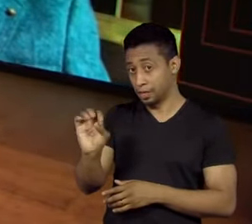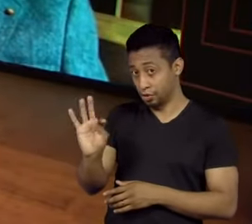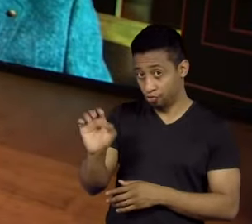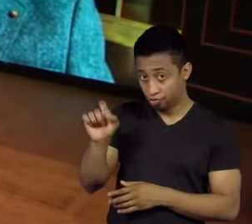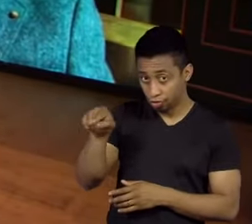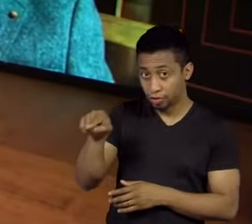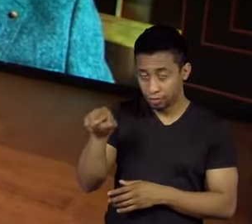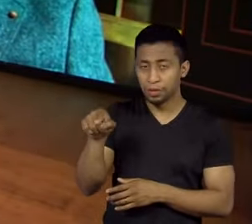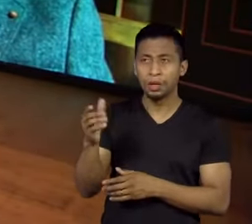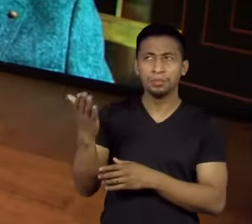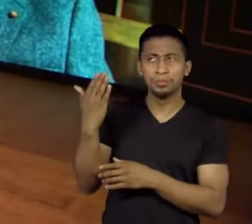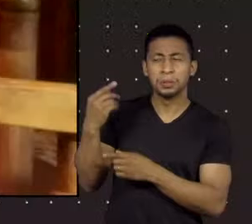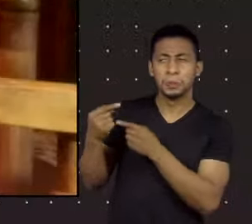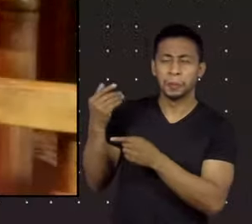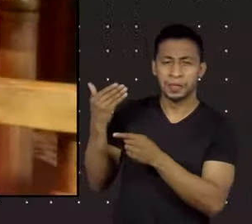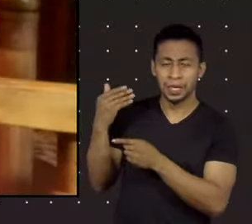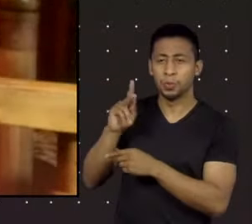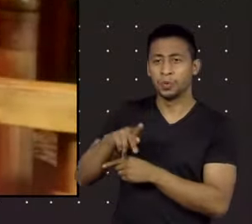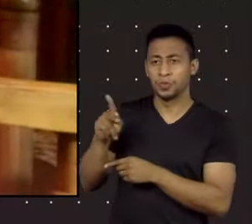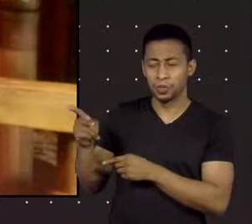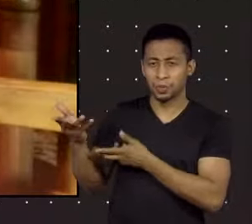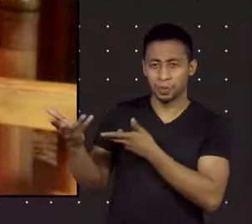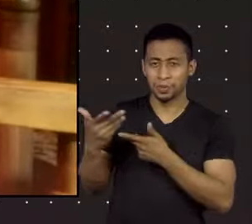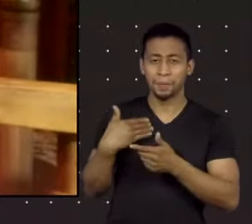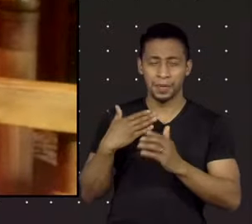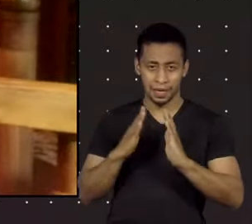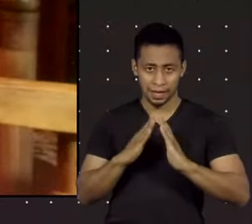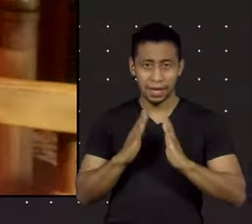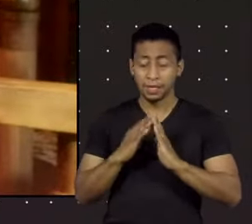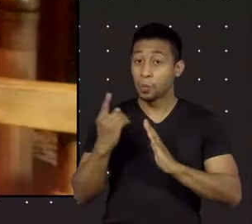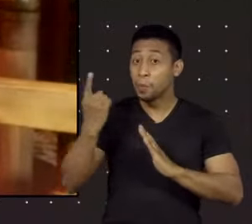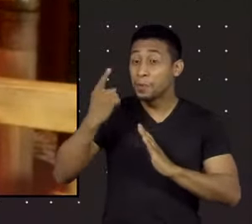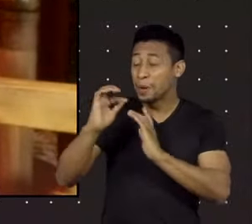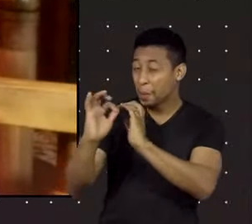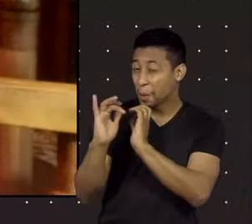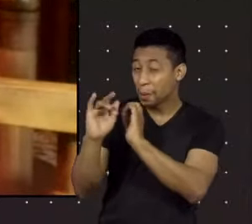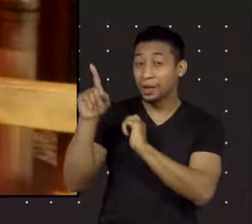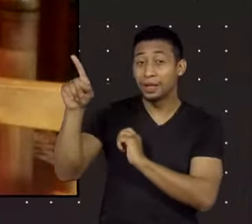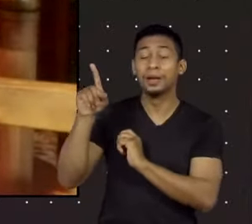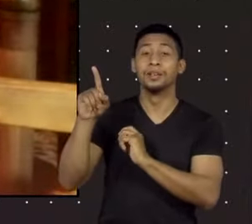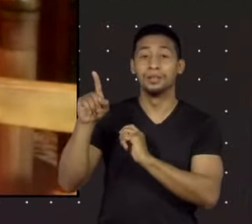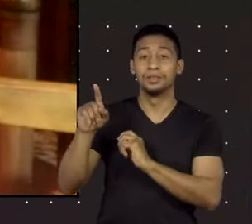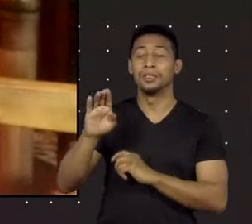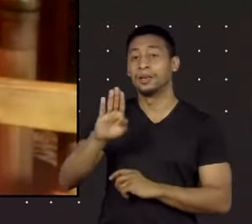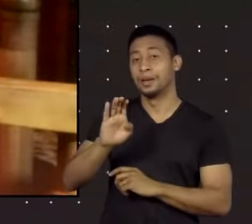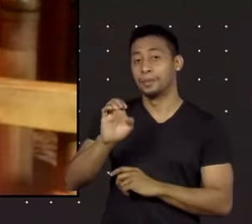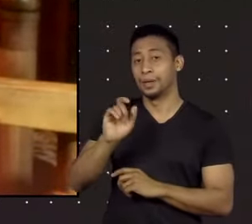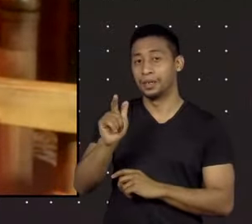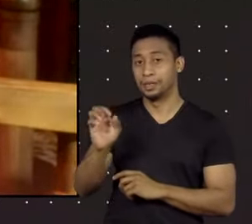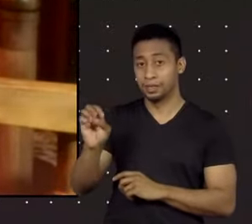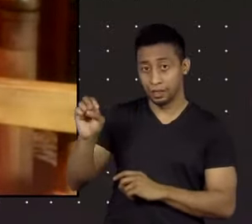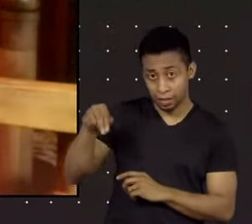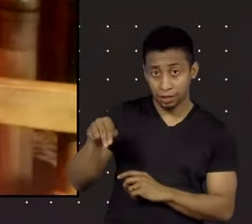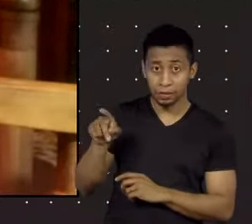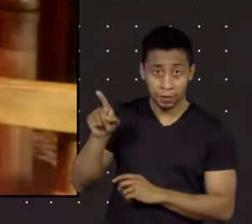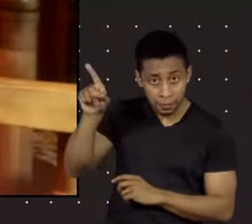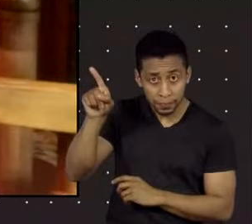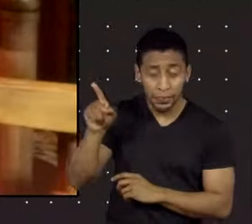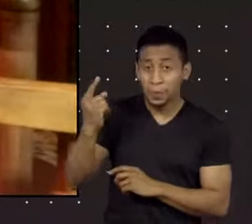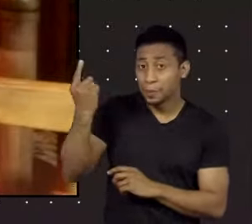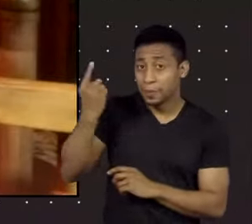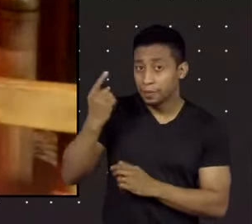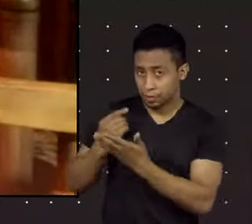professor Konrad Ingroth, que foi 40 anos primeiro trompete da Filarmônica de Berlim, né? Desde os tempos de Karajan. E ele me disse que